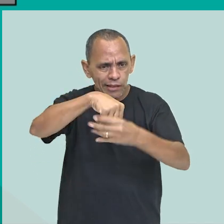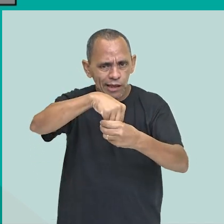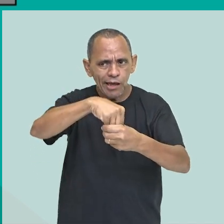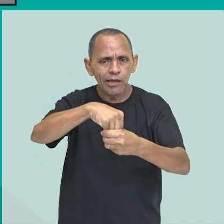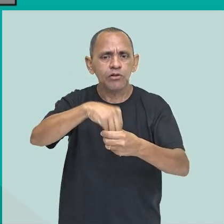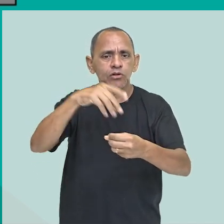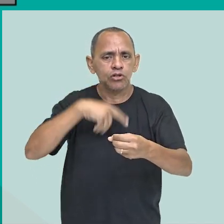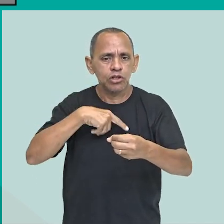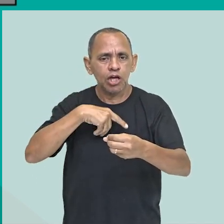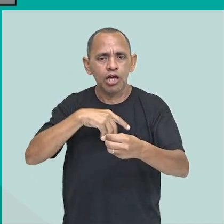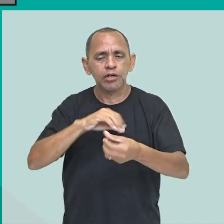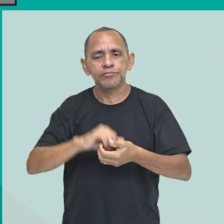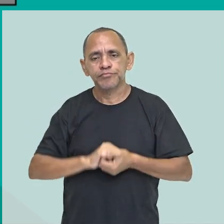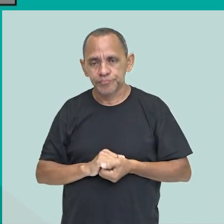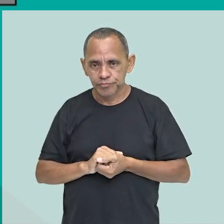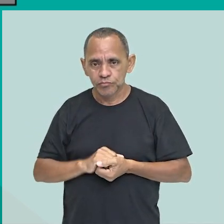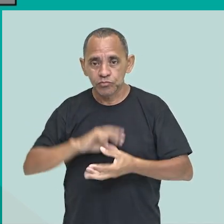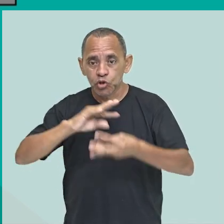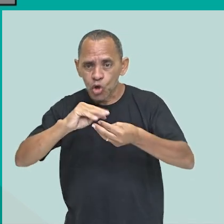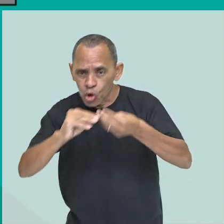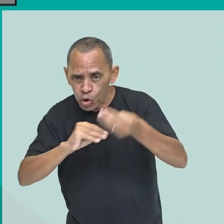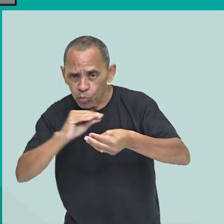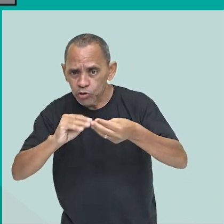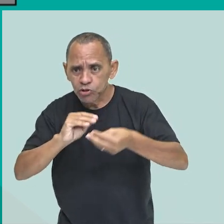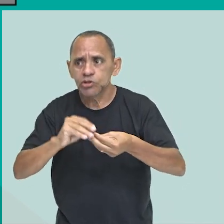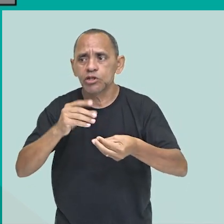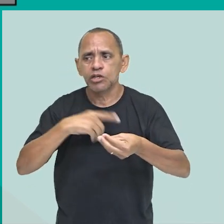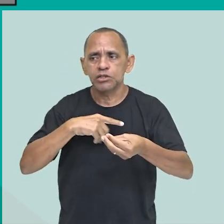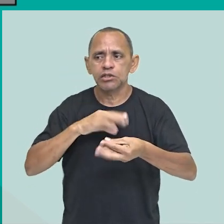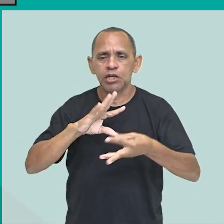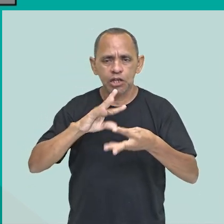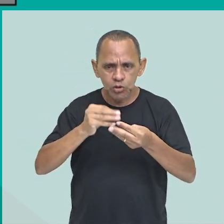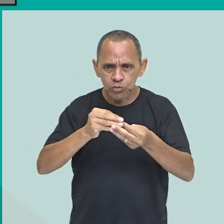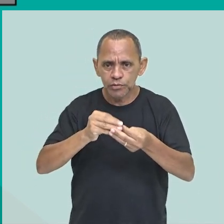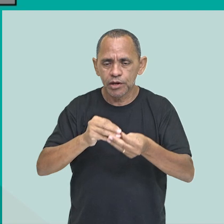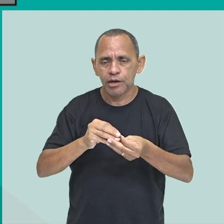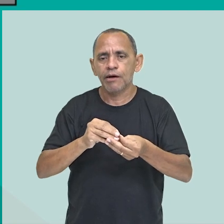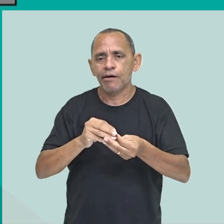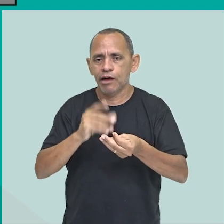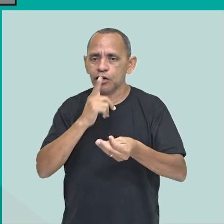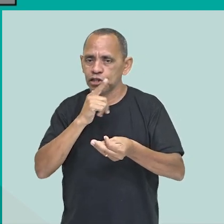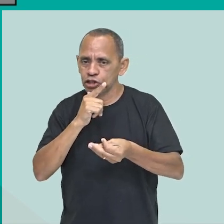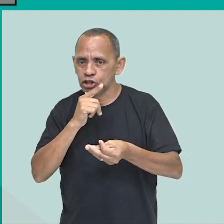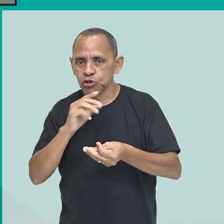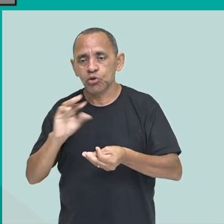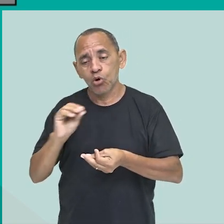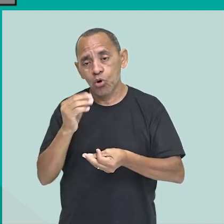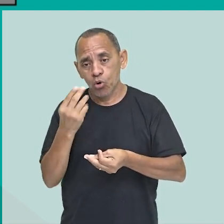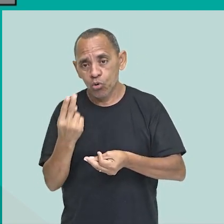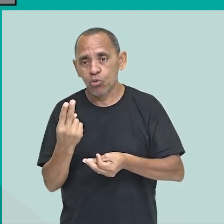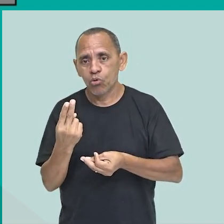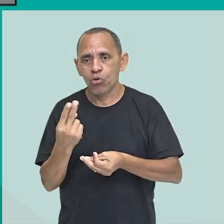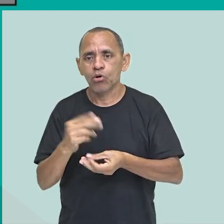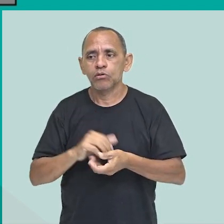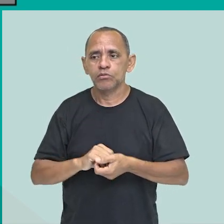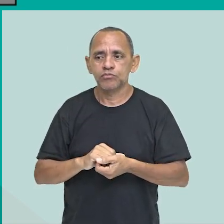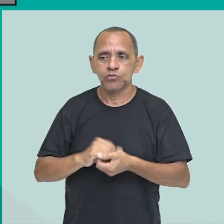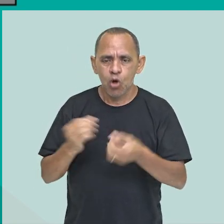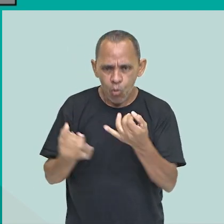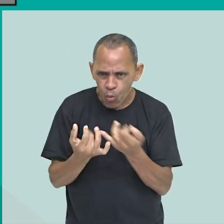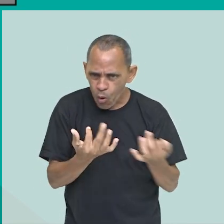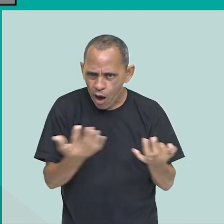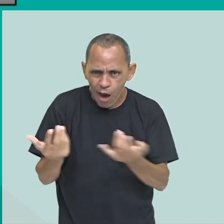calor ocorre em substâncias que estejam no estado líquido ou gasoso.